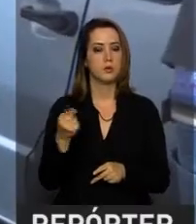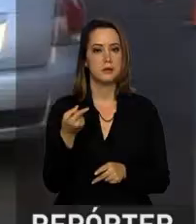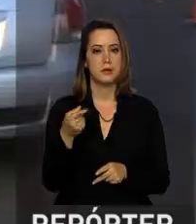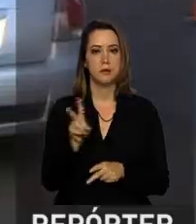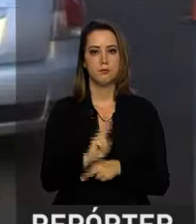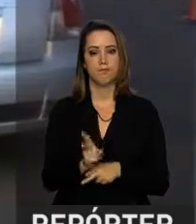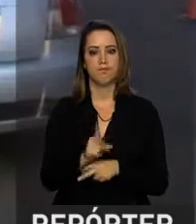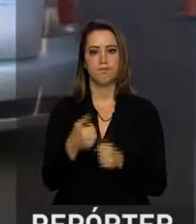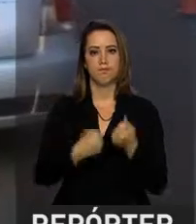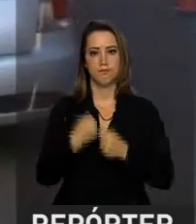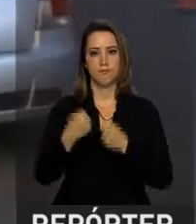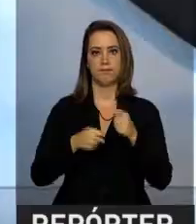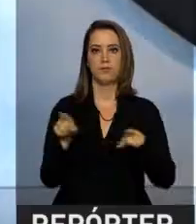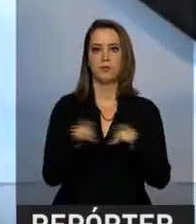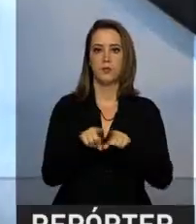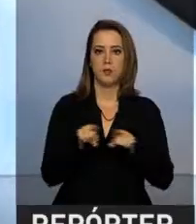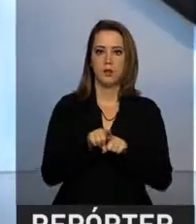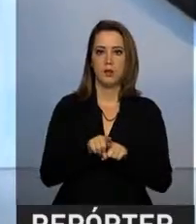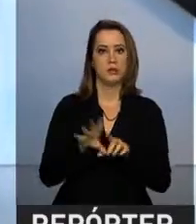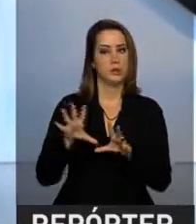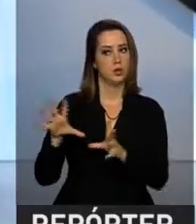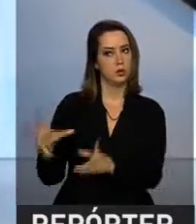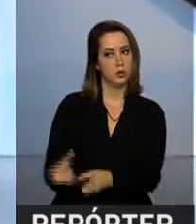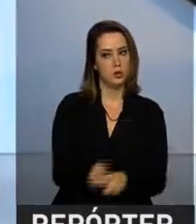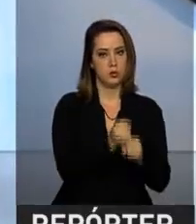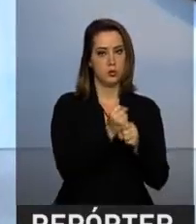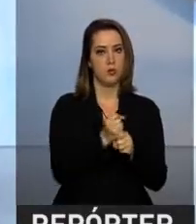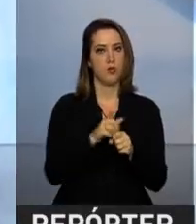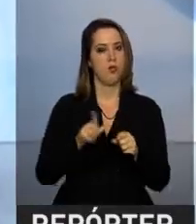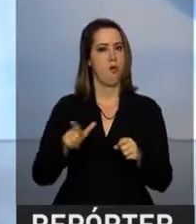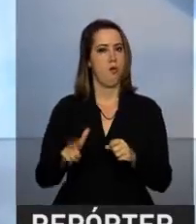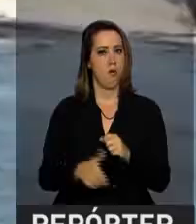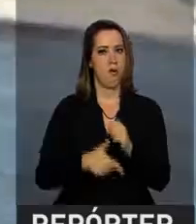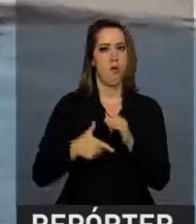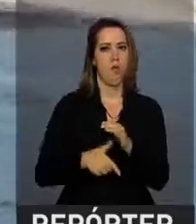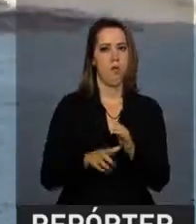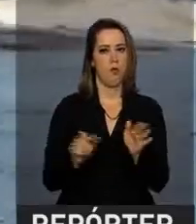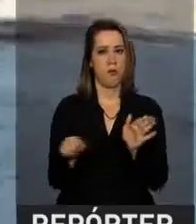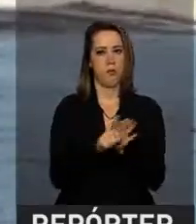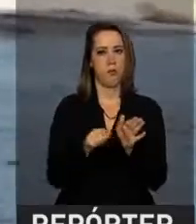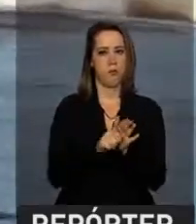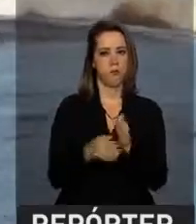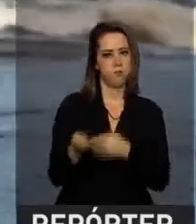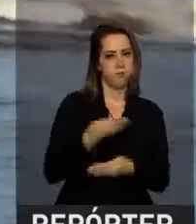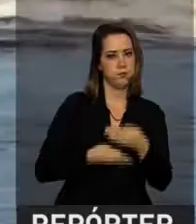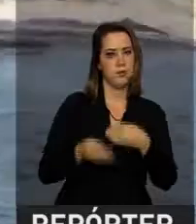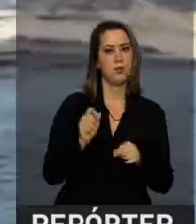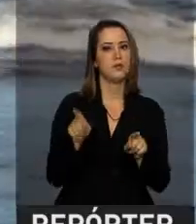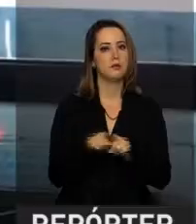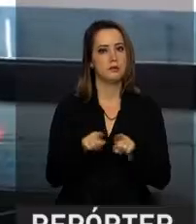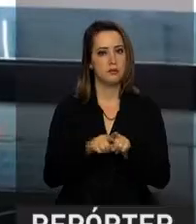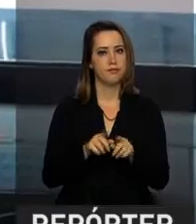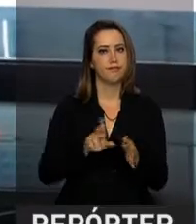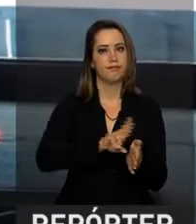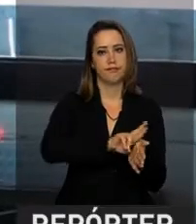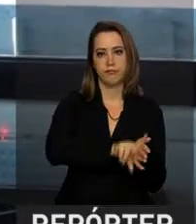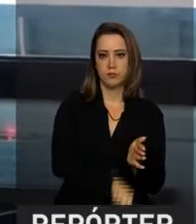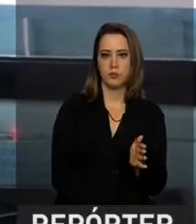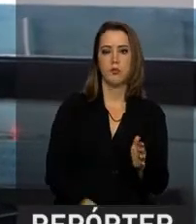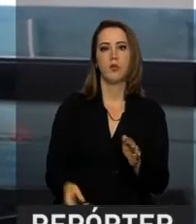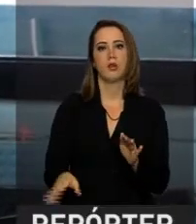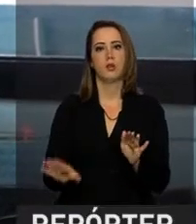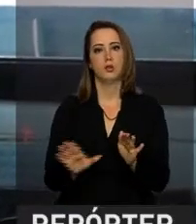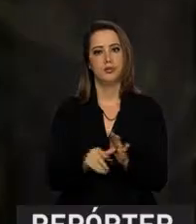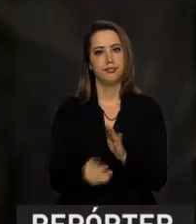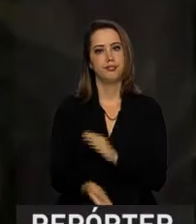também foram apreendidos explosivos armas munições e drogas além de coibir os ilícitos na fronteira a